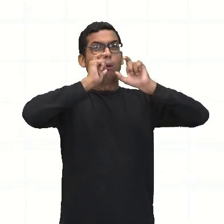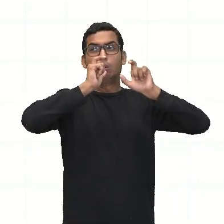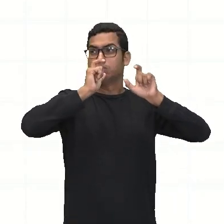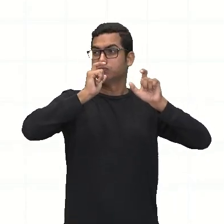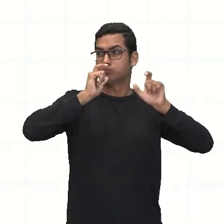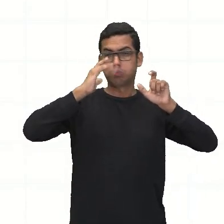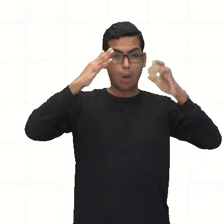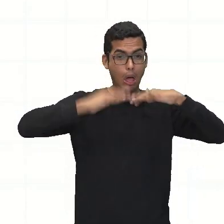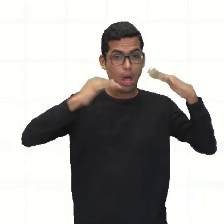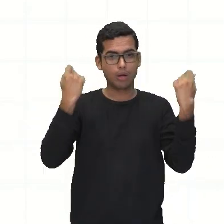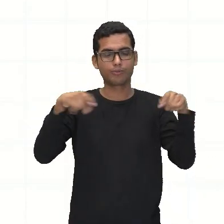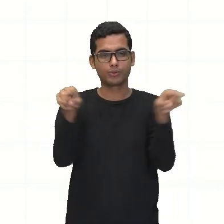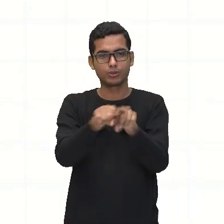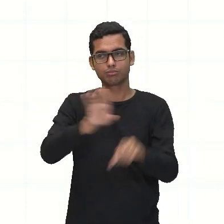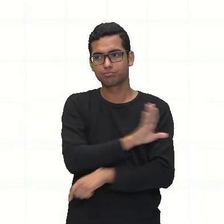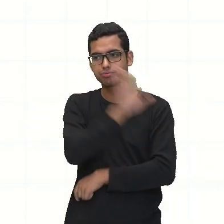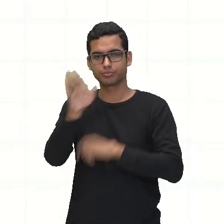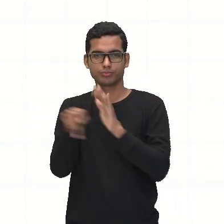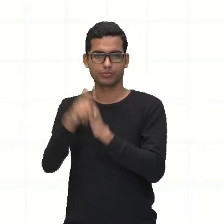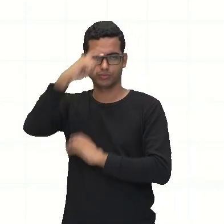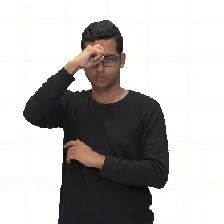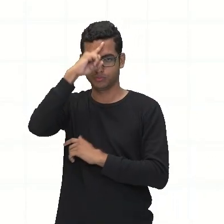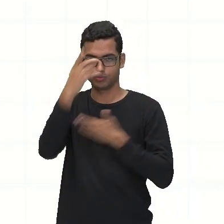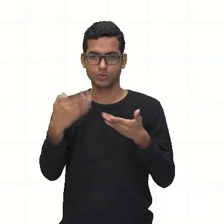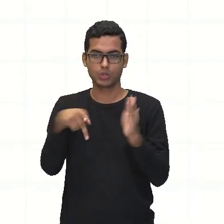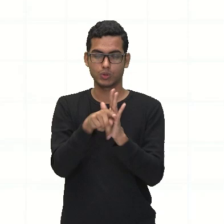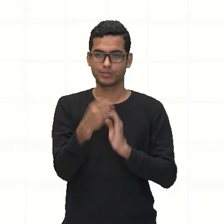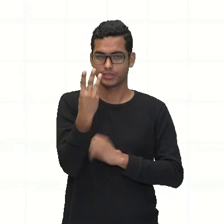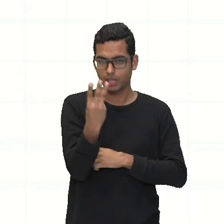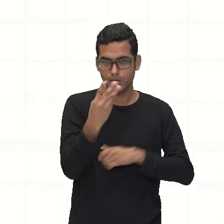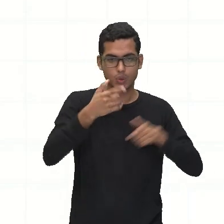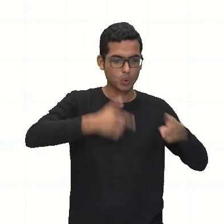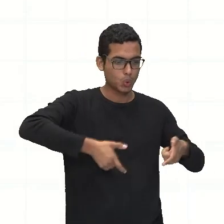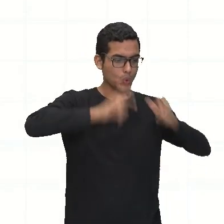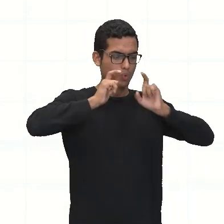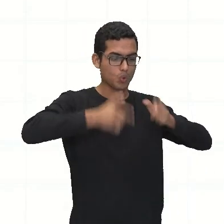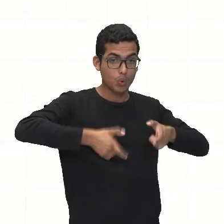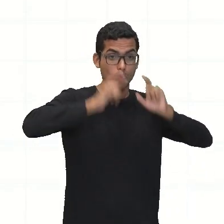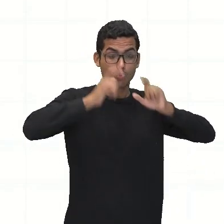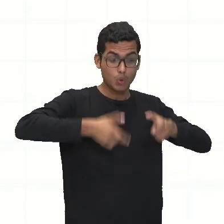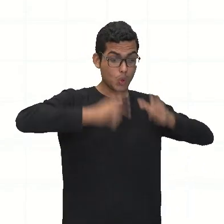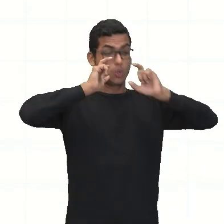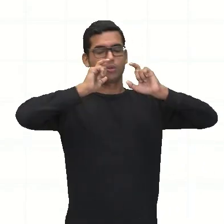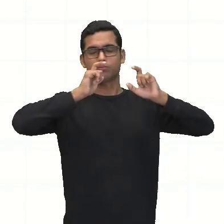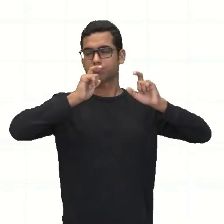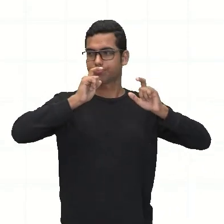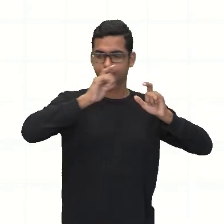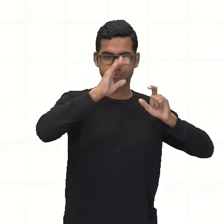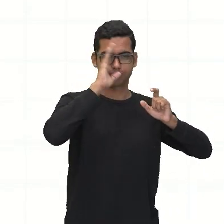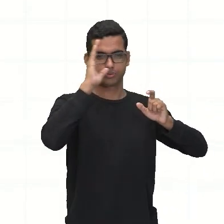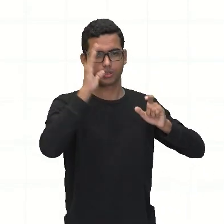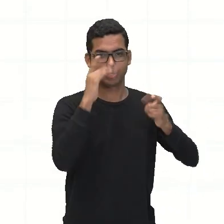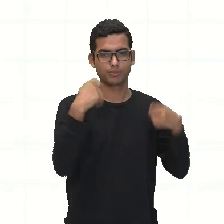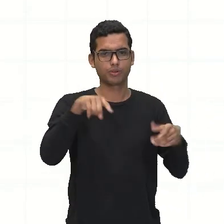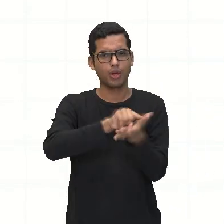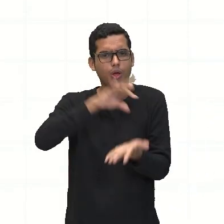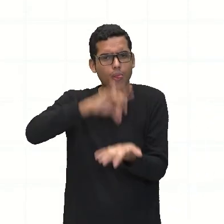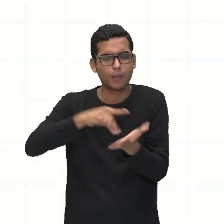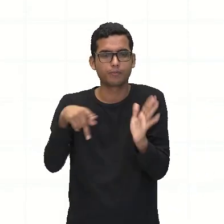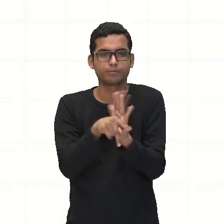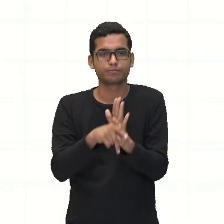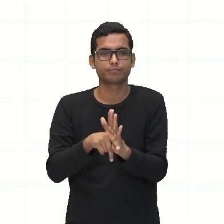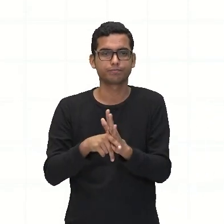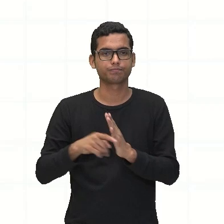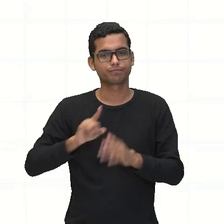mandou comer, né? Tomar três cuias seguindo. Então, né? Vai tratar-se de uma